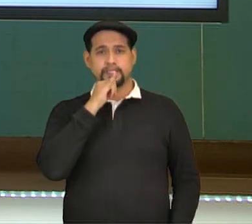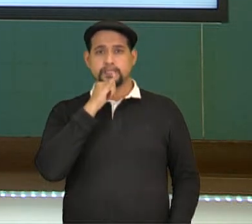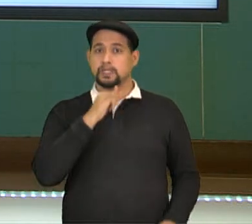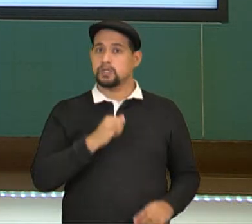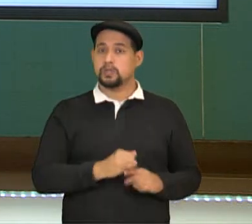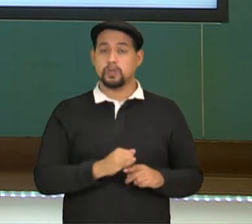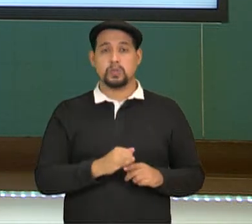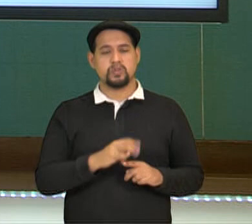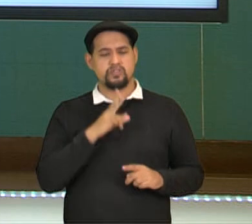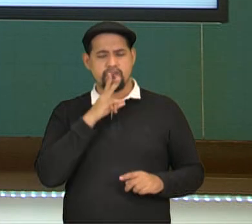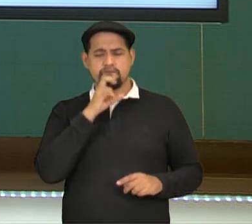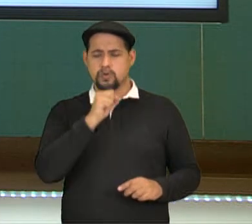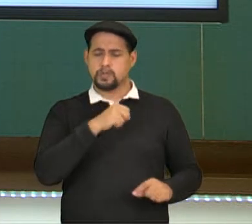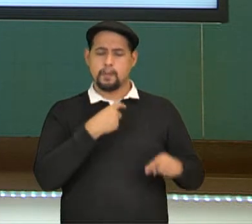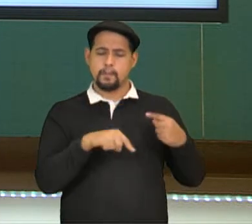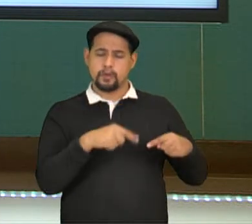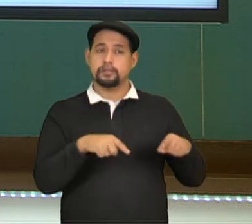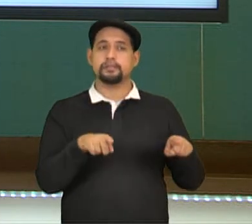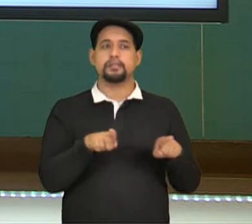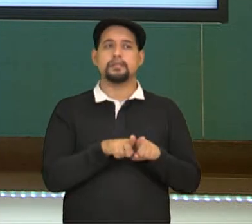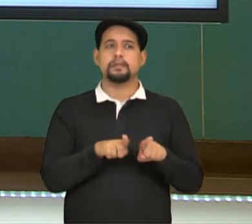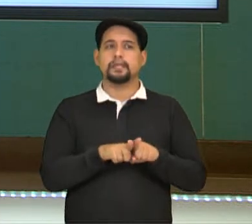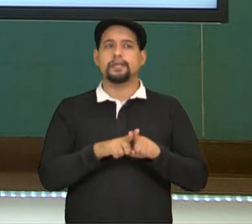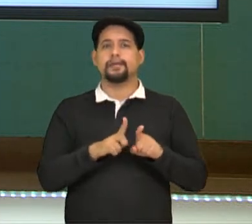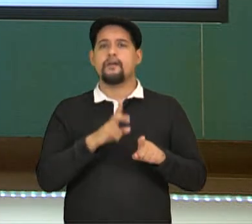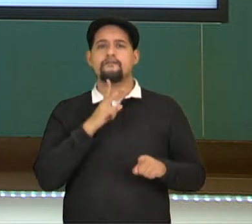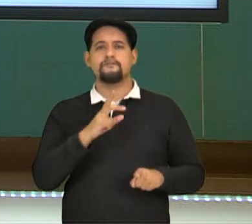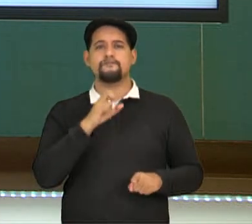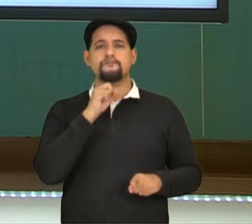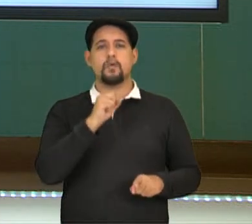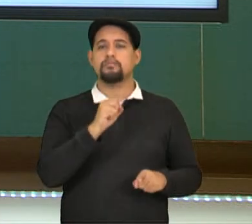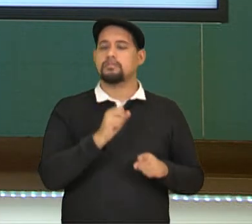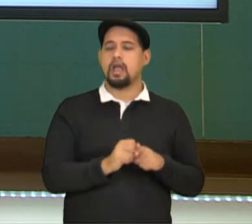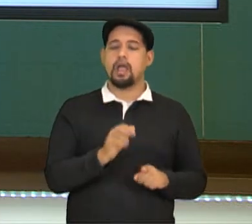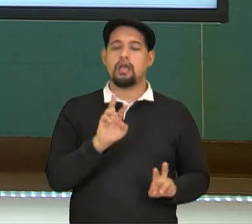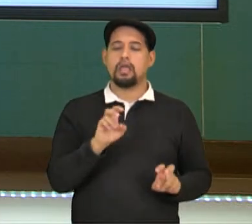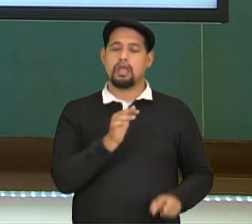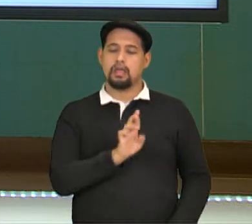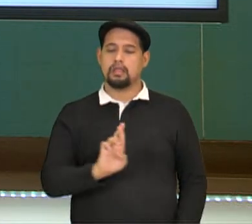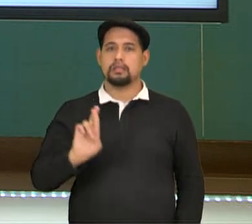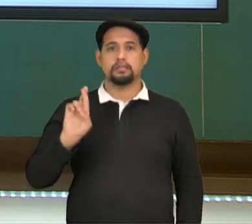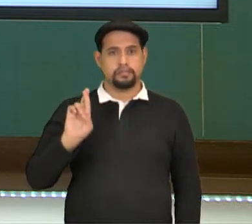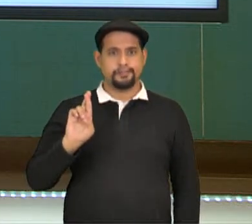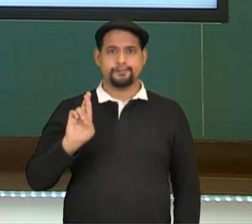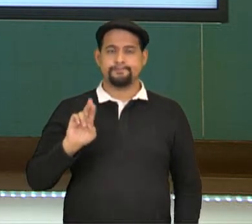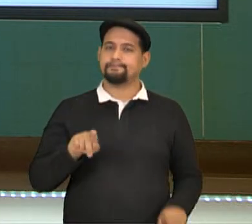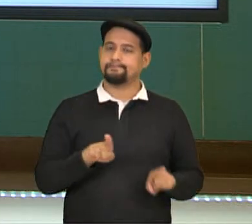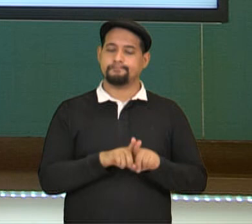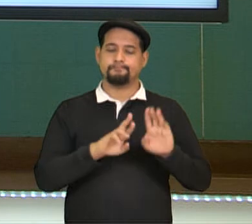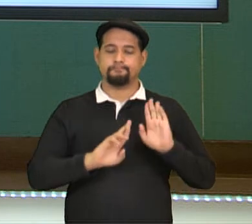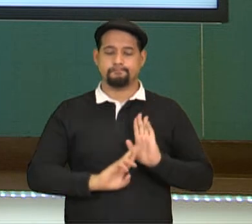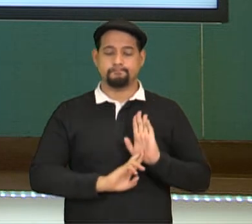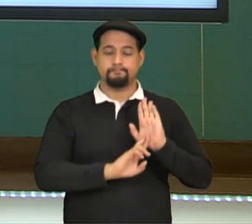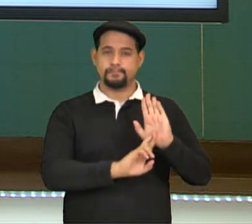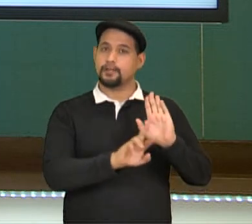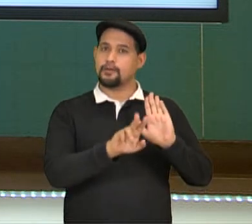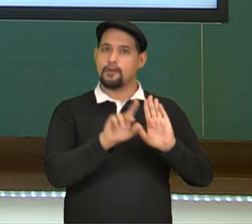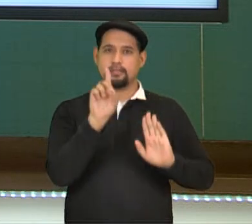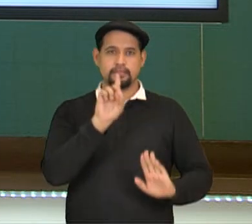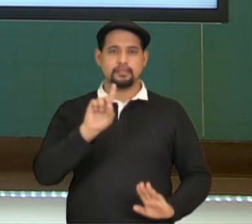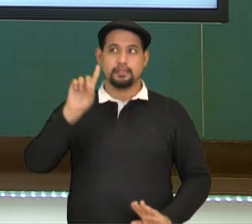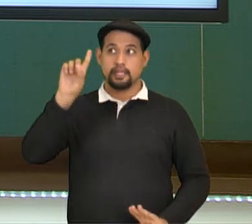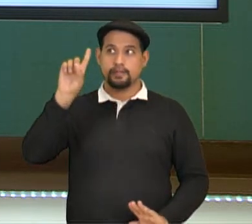o poder César, o poder político, quanto o poder ali da religião, tá, pessoal? Isso legitimava ele como representante de Deus ali na